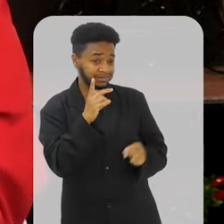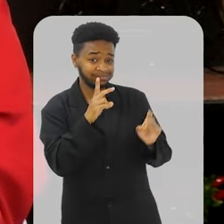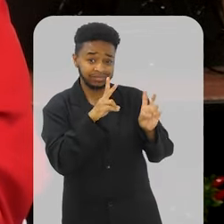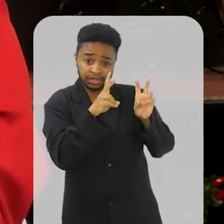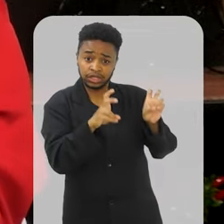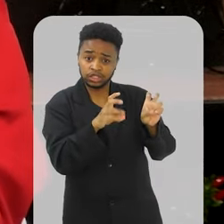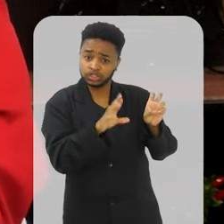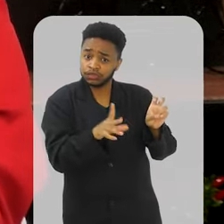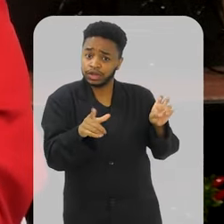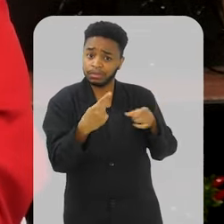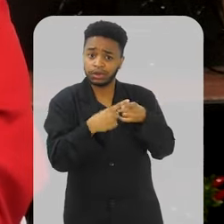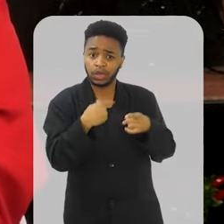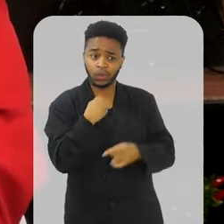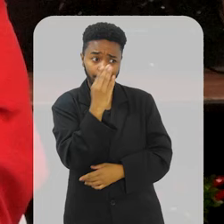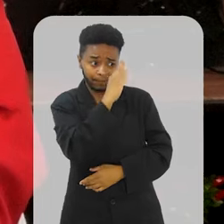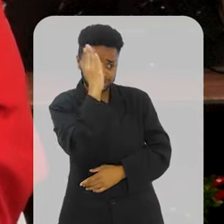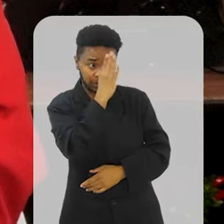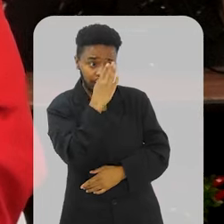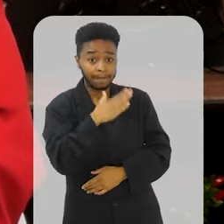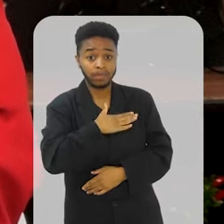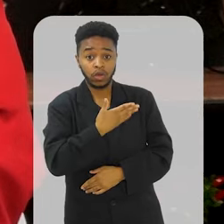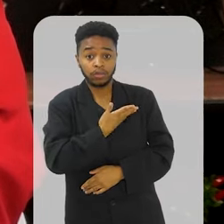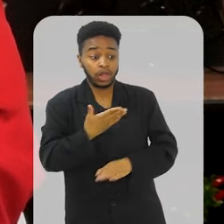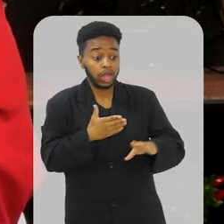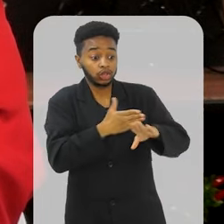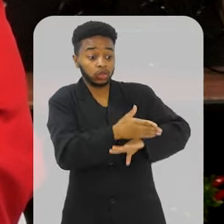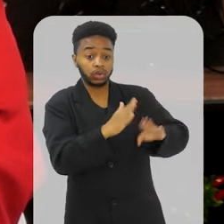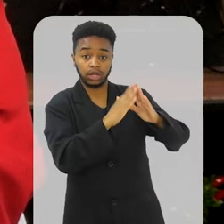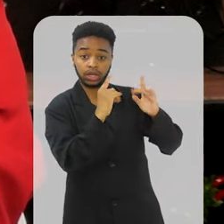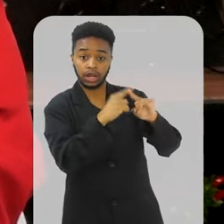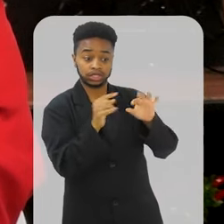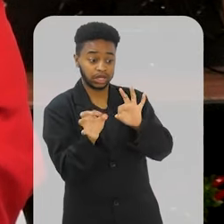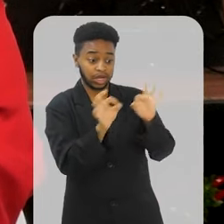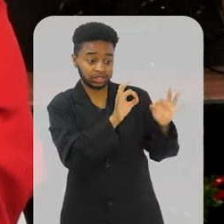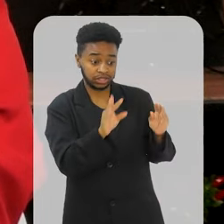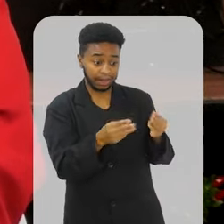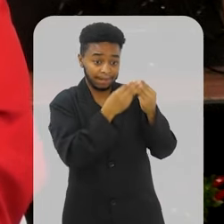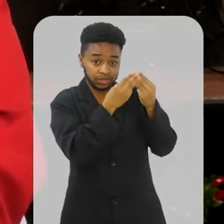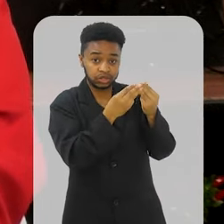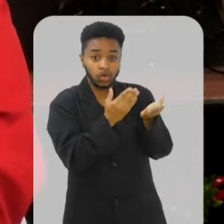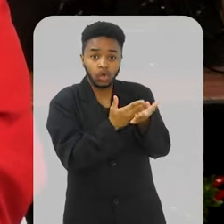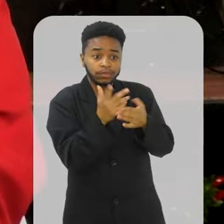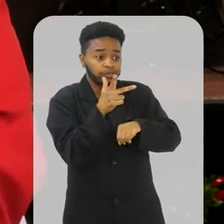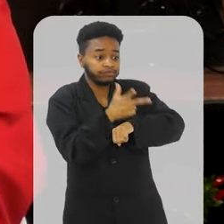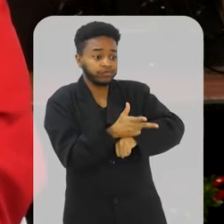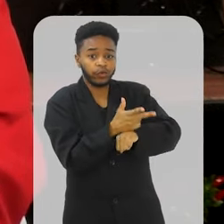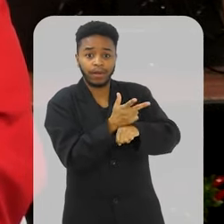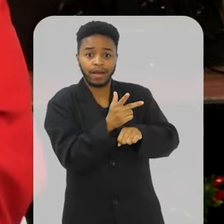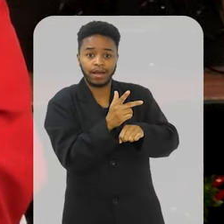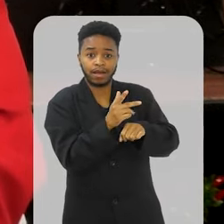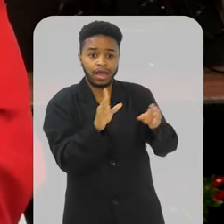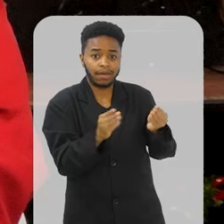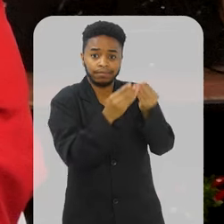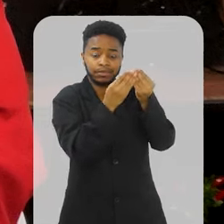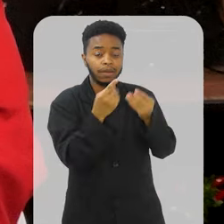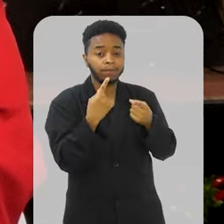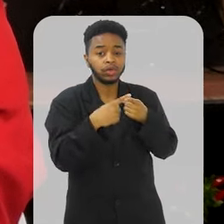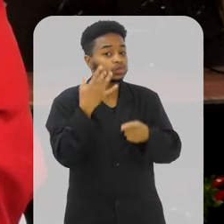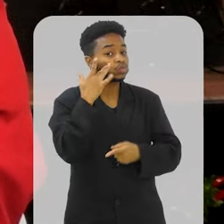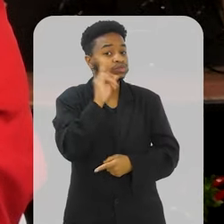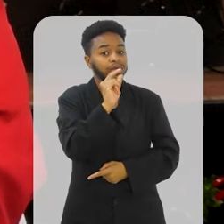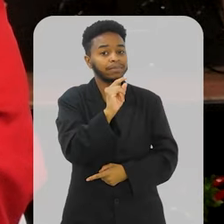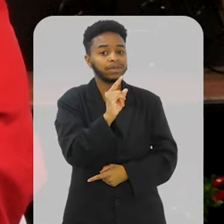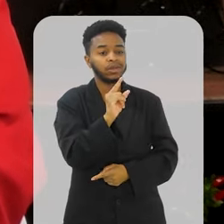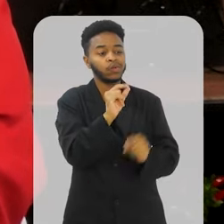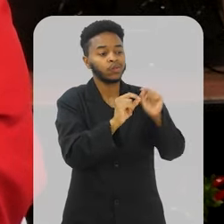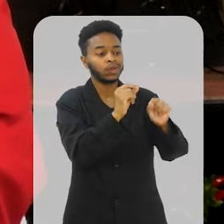passando mal do Alex entrar para assistir a missa dele filmar a missa sem saber o que que o padre iria